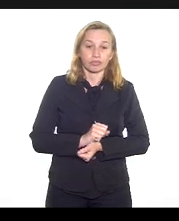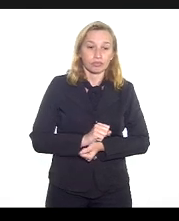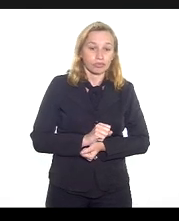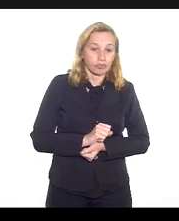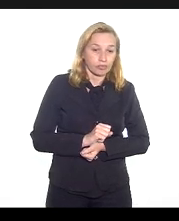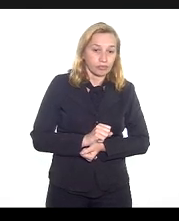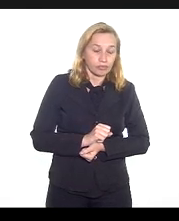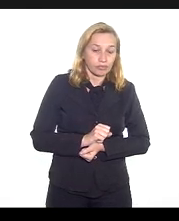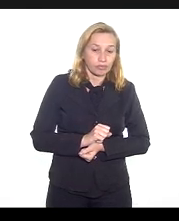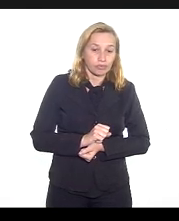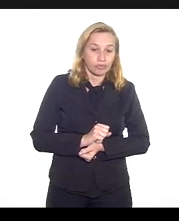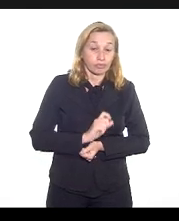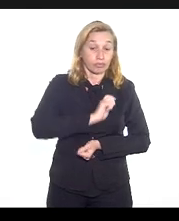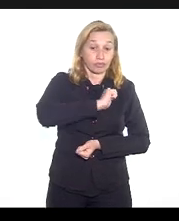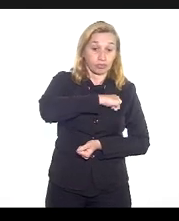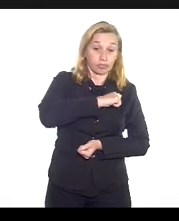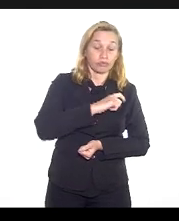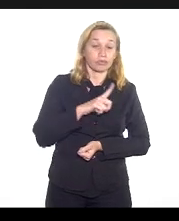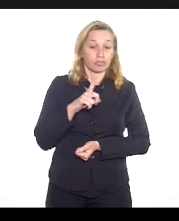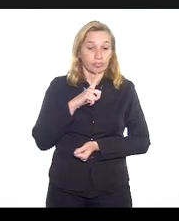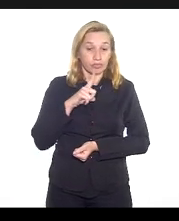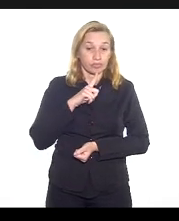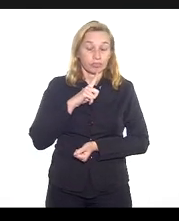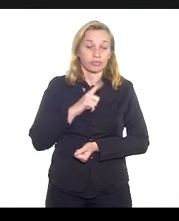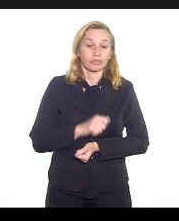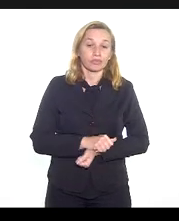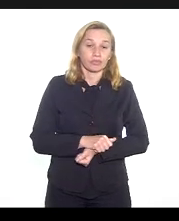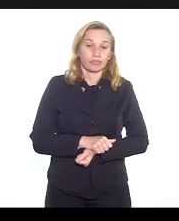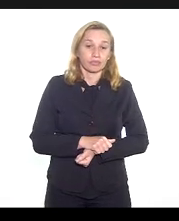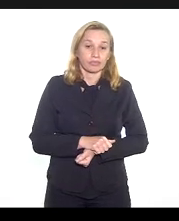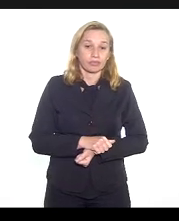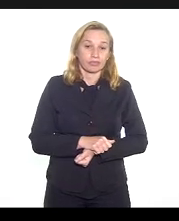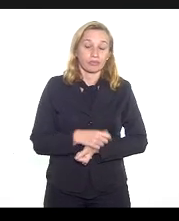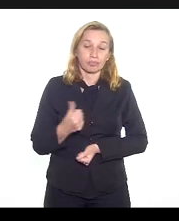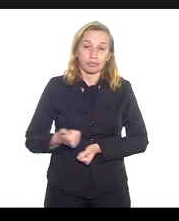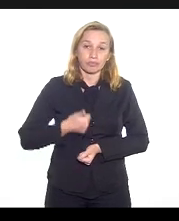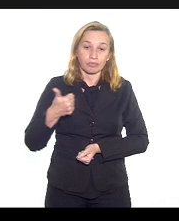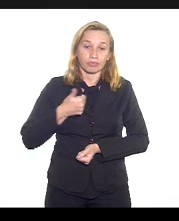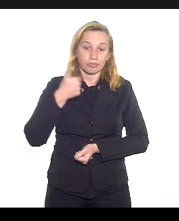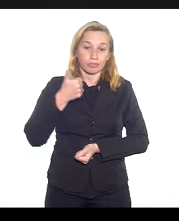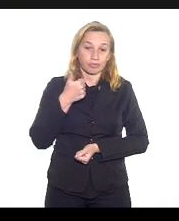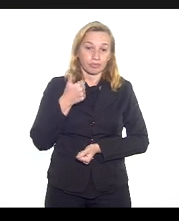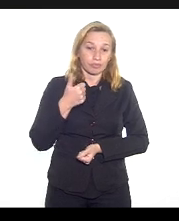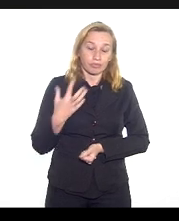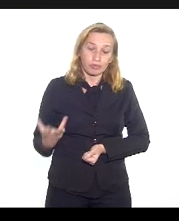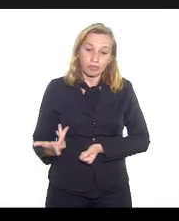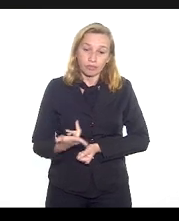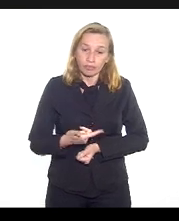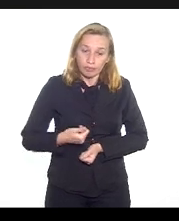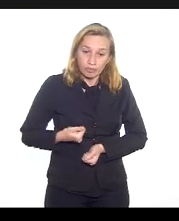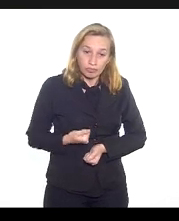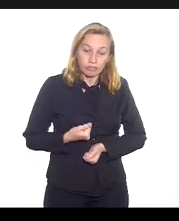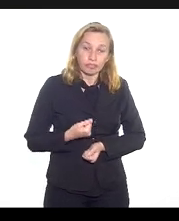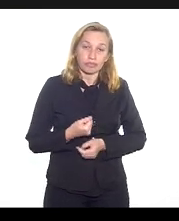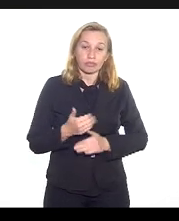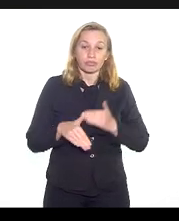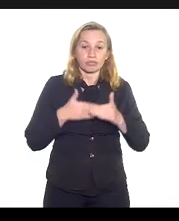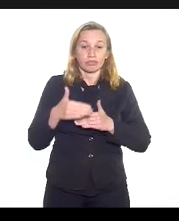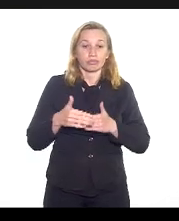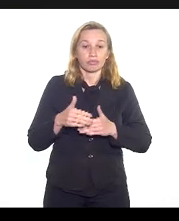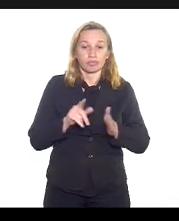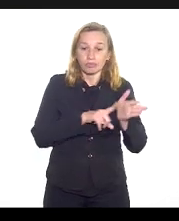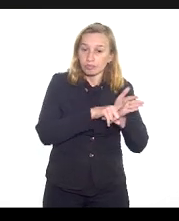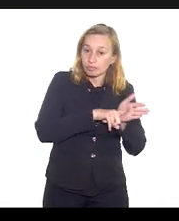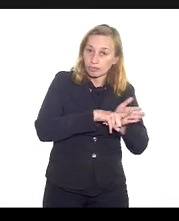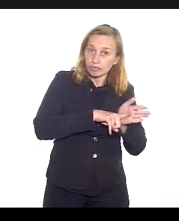auditores fiscais estão tendo, né, para melhorar e muito o nosso processo de